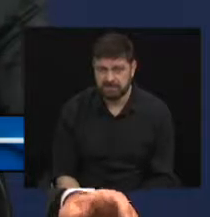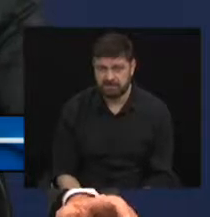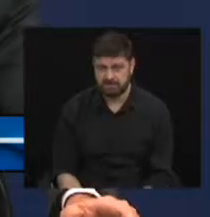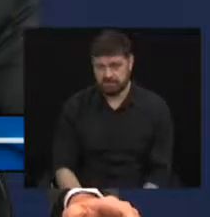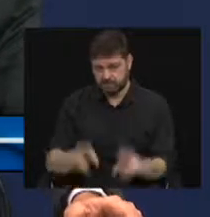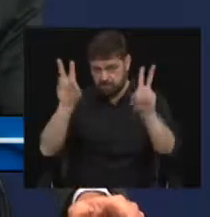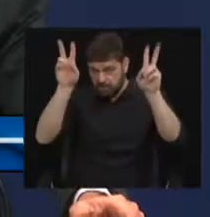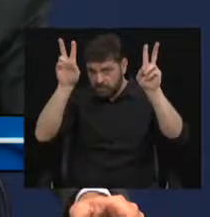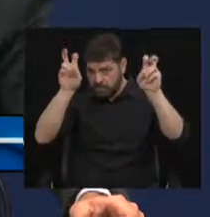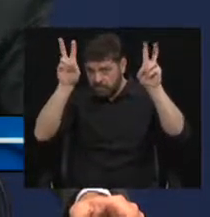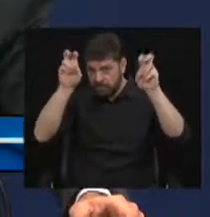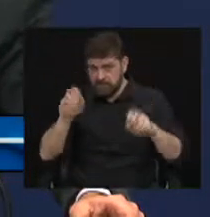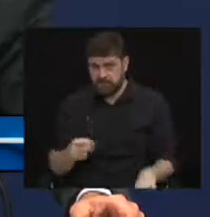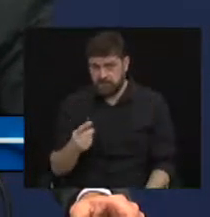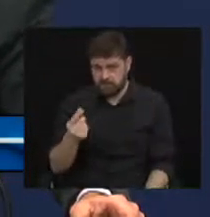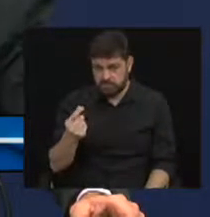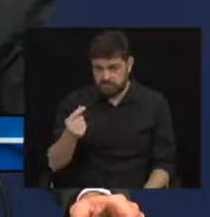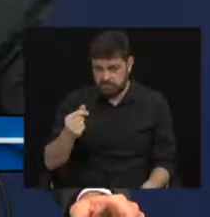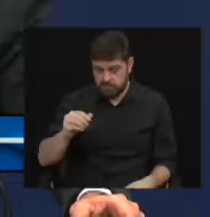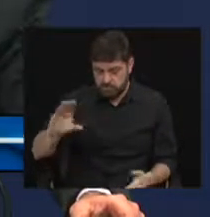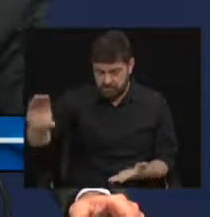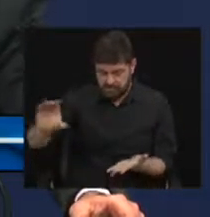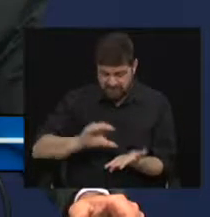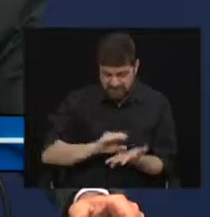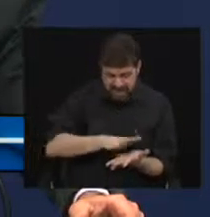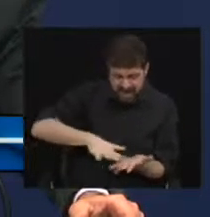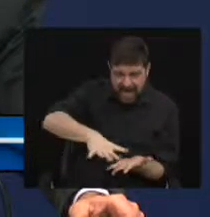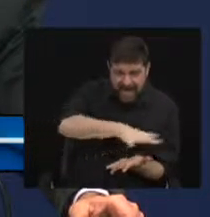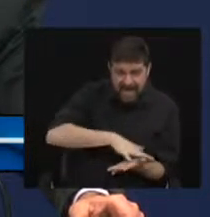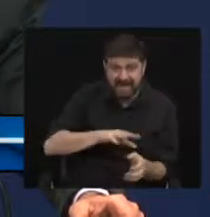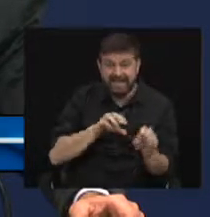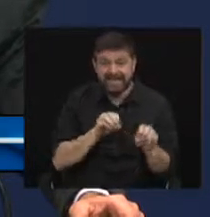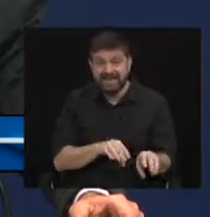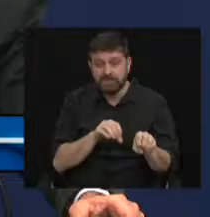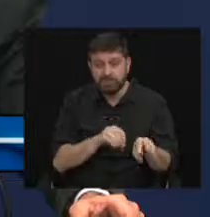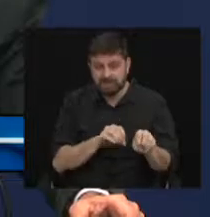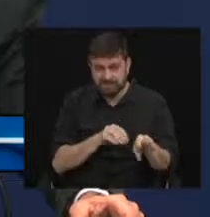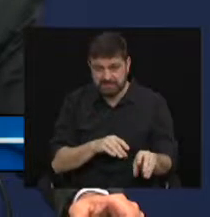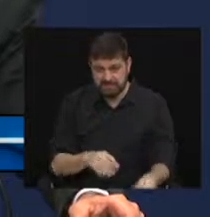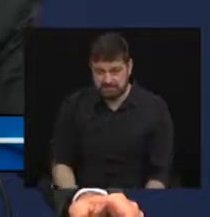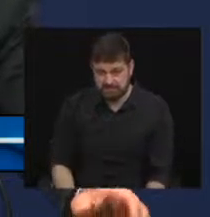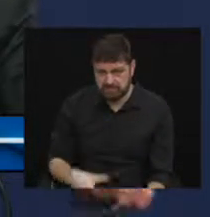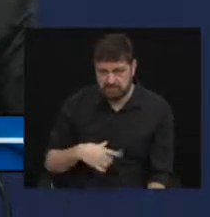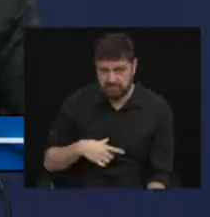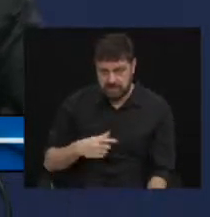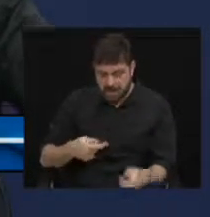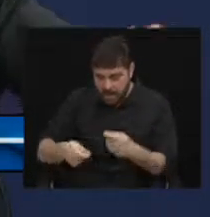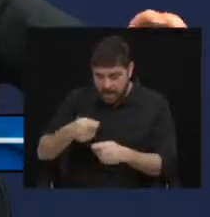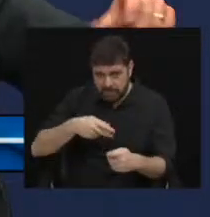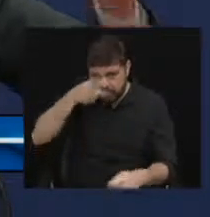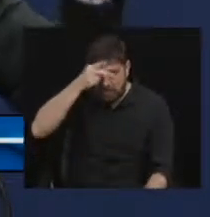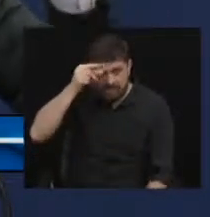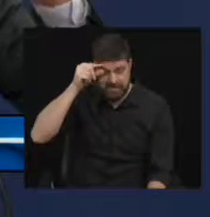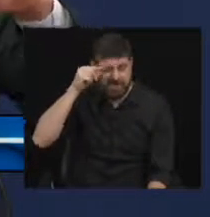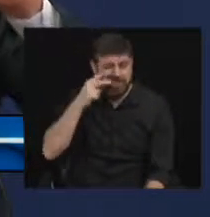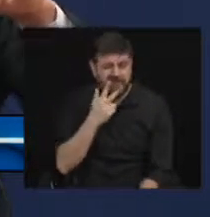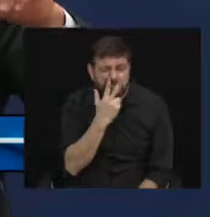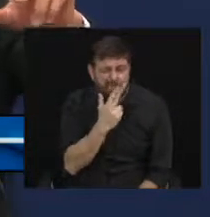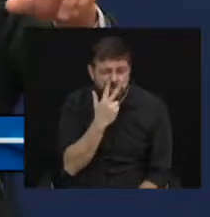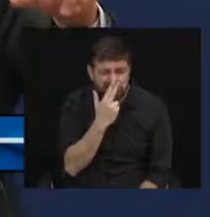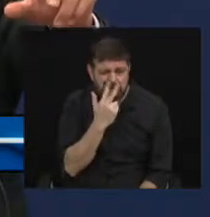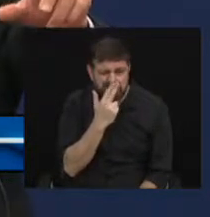imprensa aí tem acompanhado. Nessa questão da de creches na cidade, que os